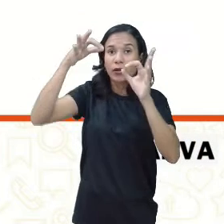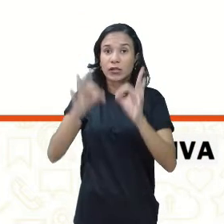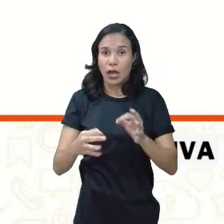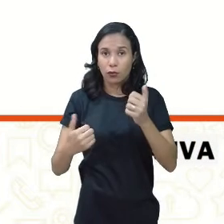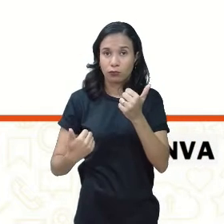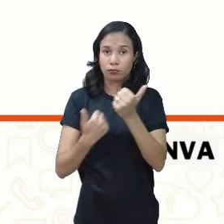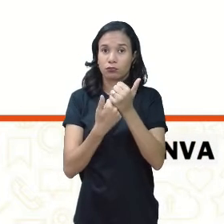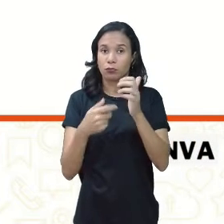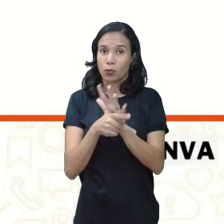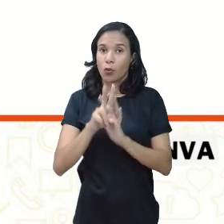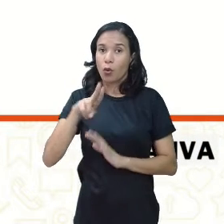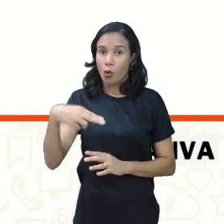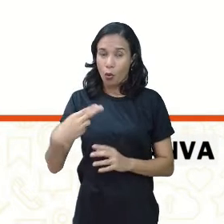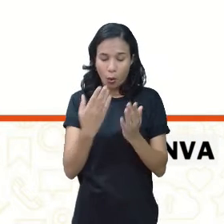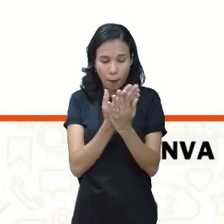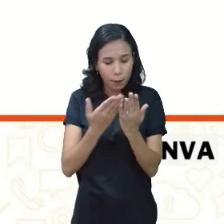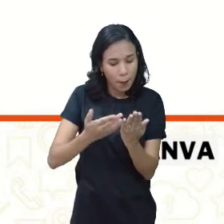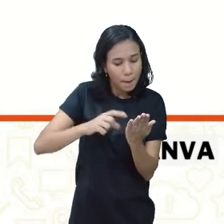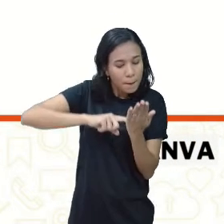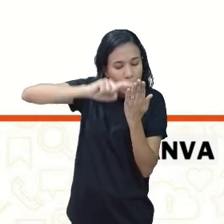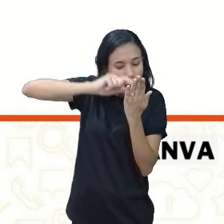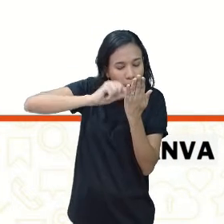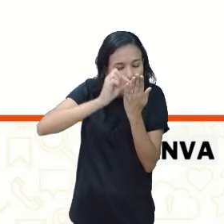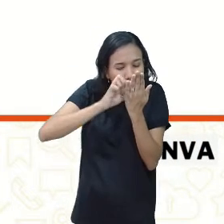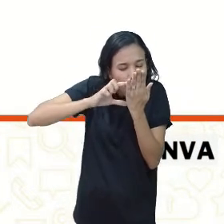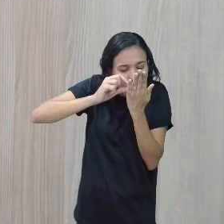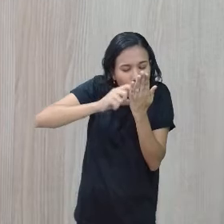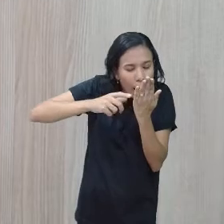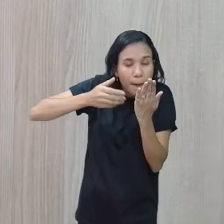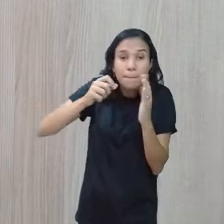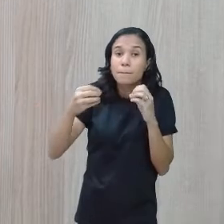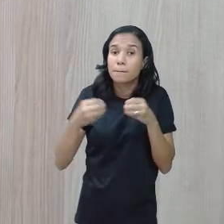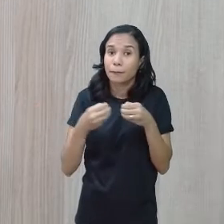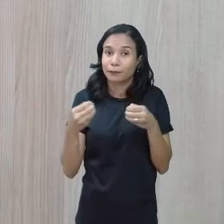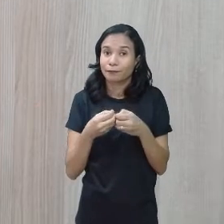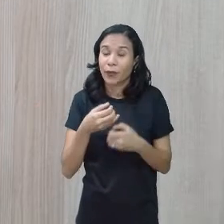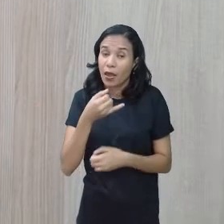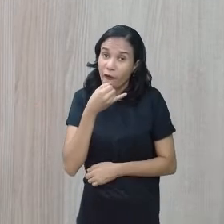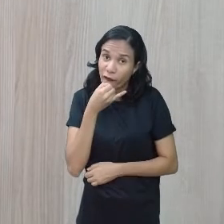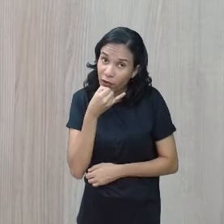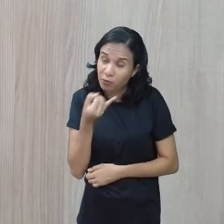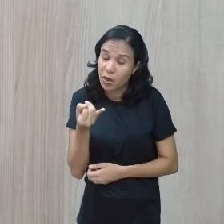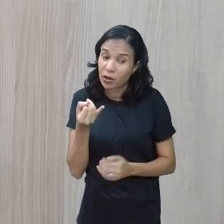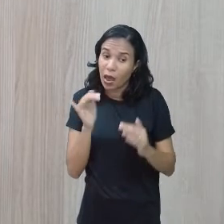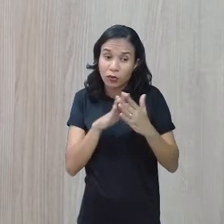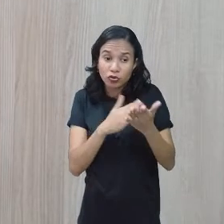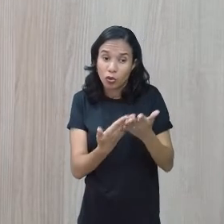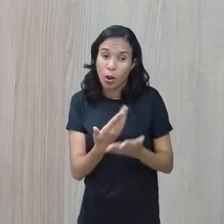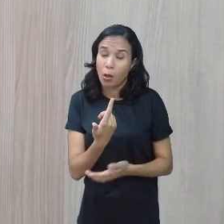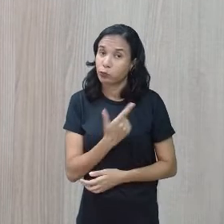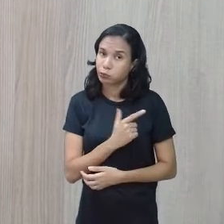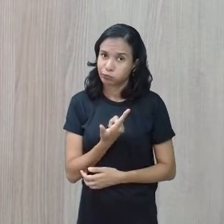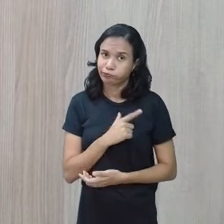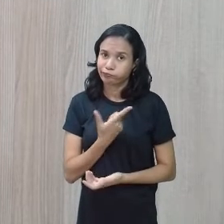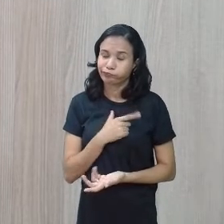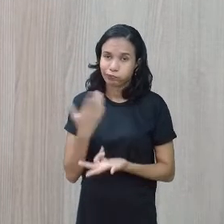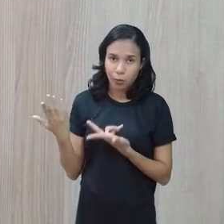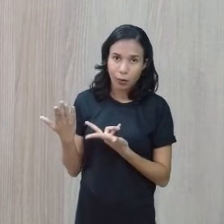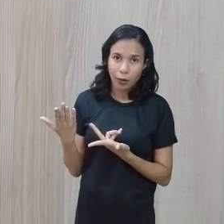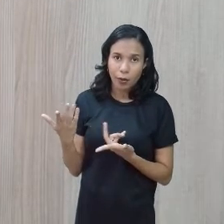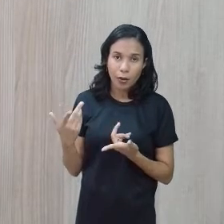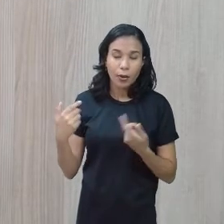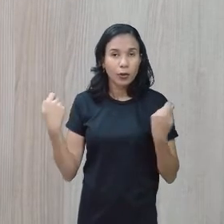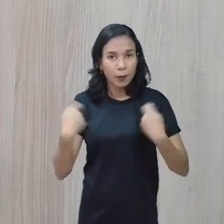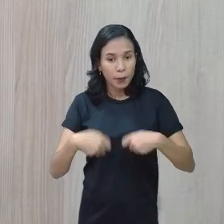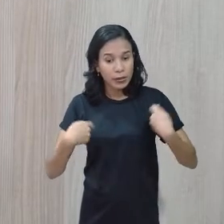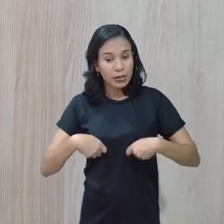leitura ou pranchetas. Isso é importante. Infelizmente, nem todas as escolas têm essas ferramentas e é necessário você usar o que